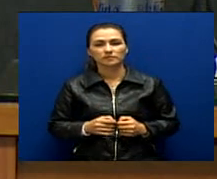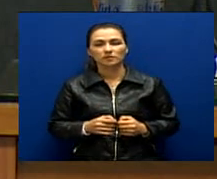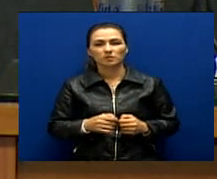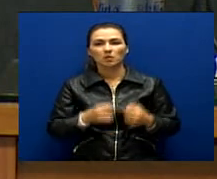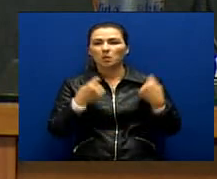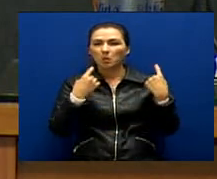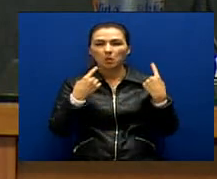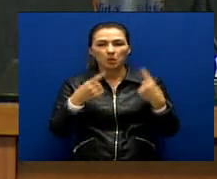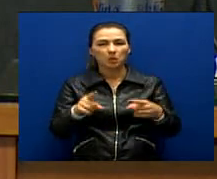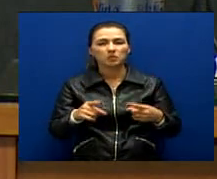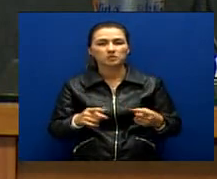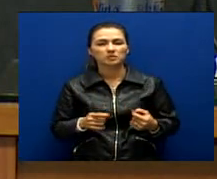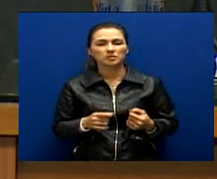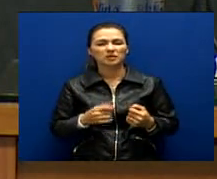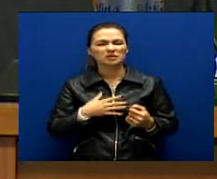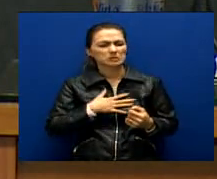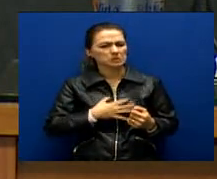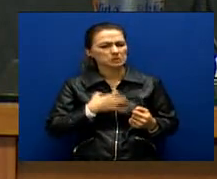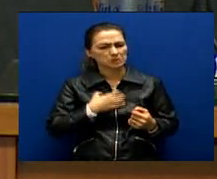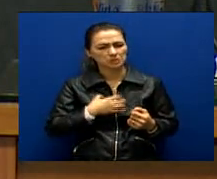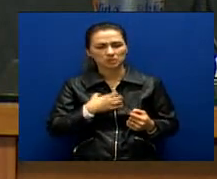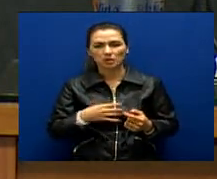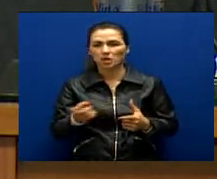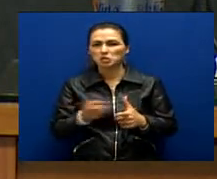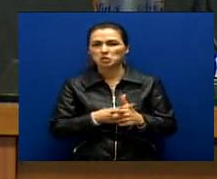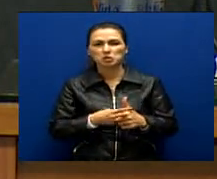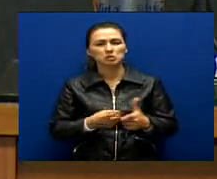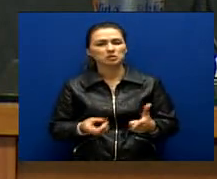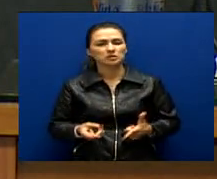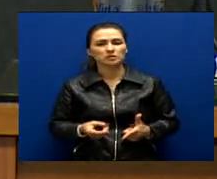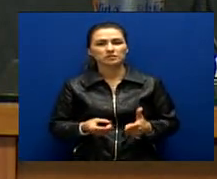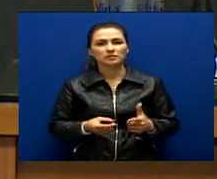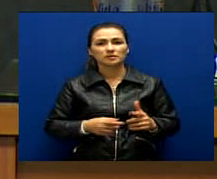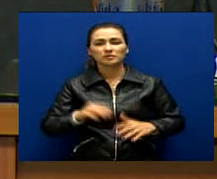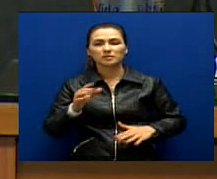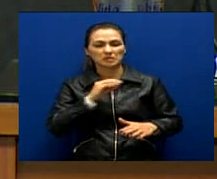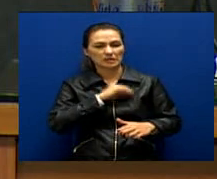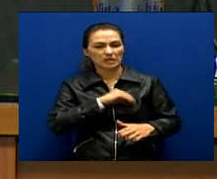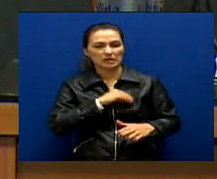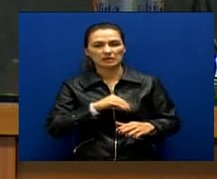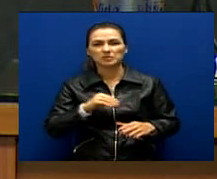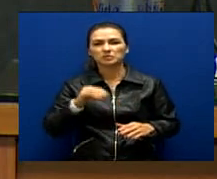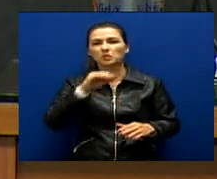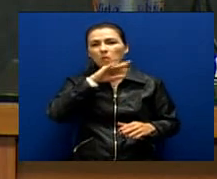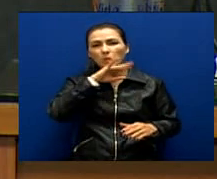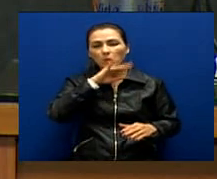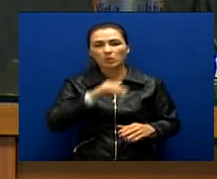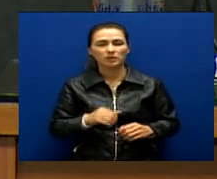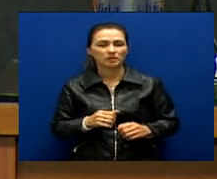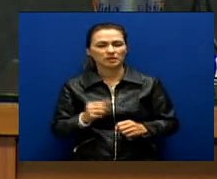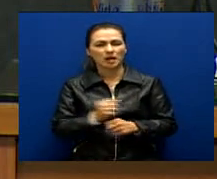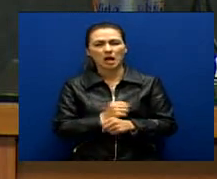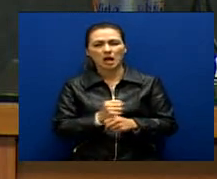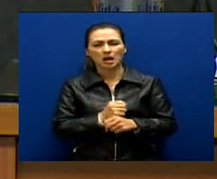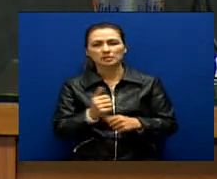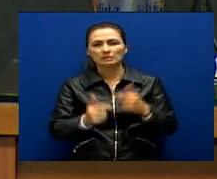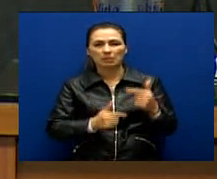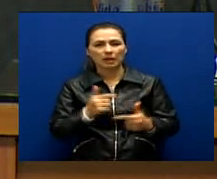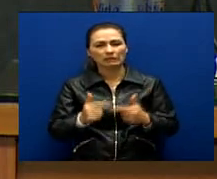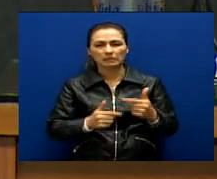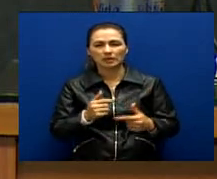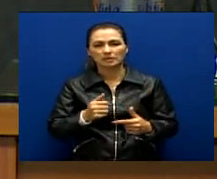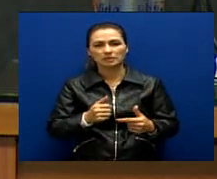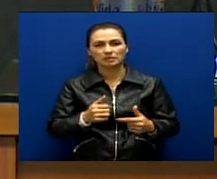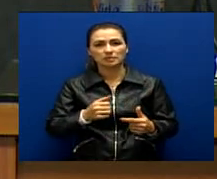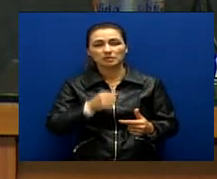o trabalho que tem uma lombalgia que tem ocupacional que não não consigo cuidar da vida inteira não consegue aposentar e voltar com tudo disse tanta